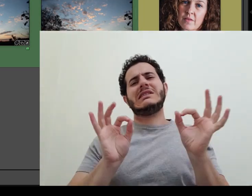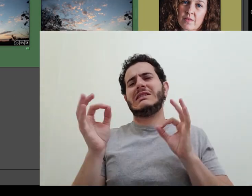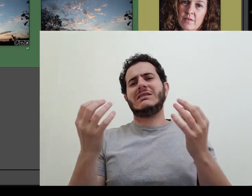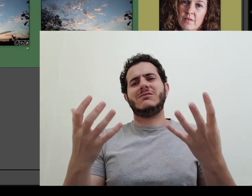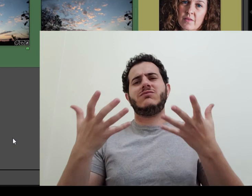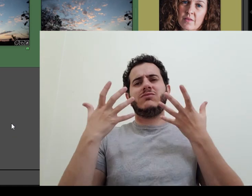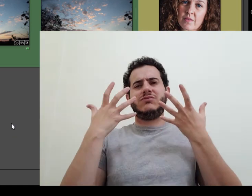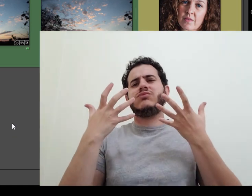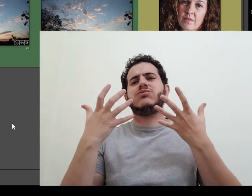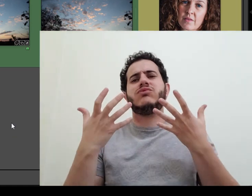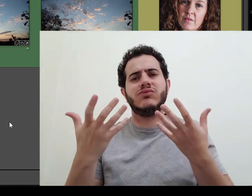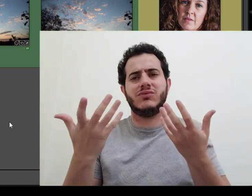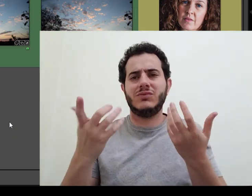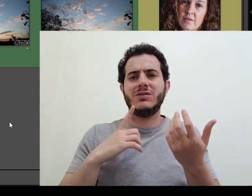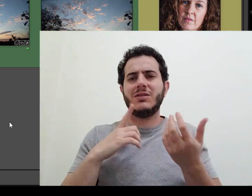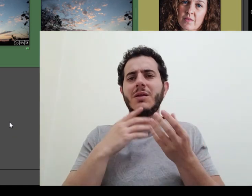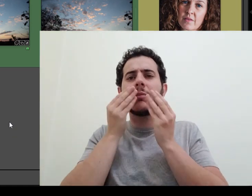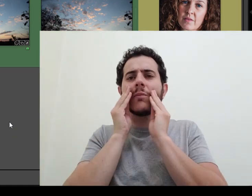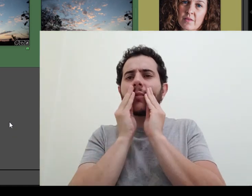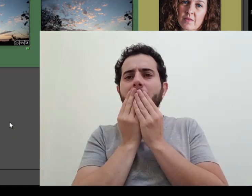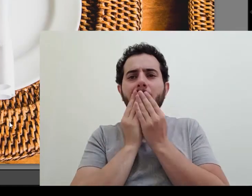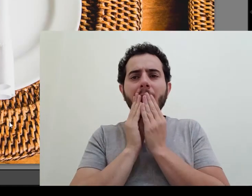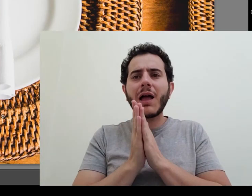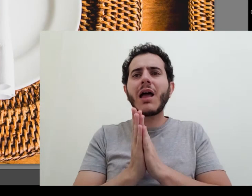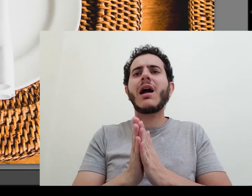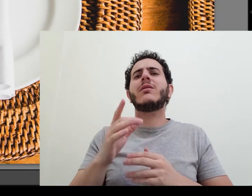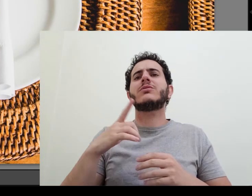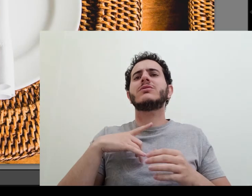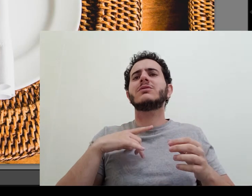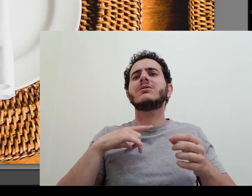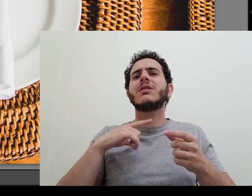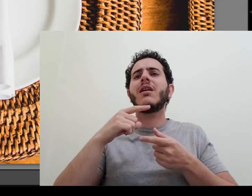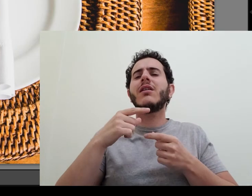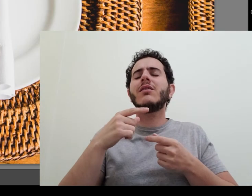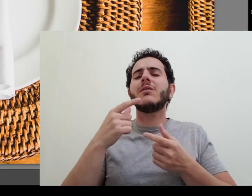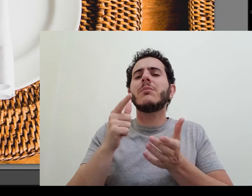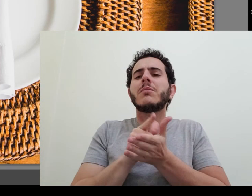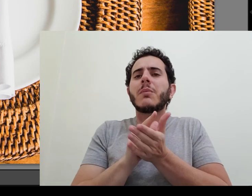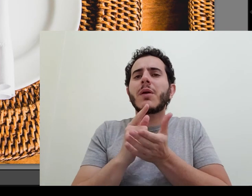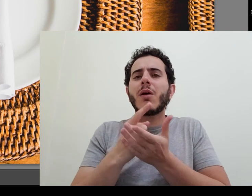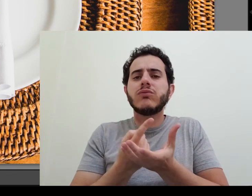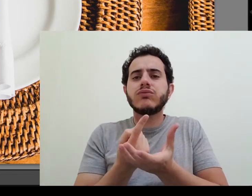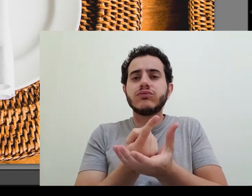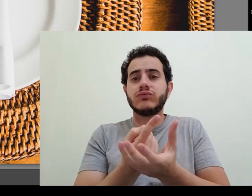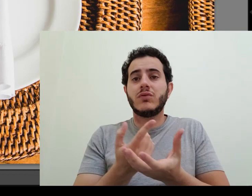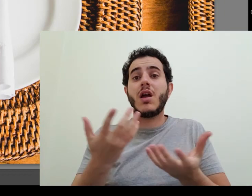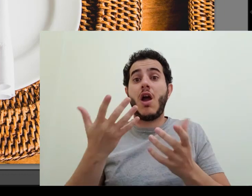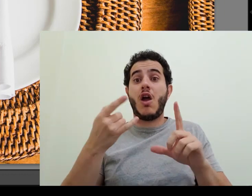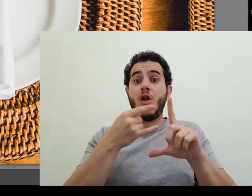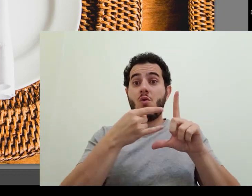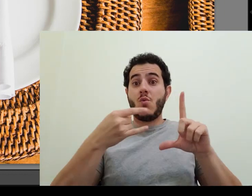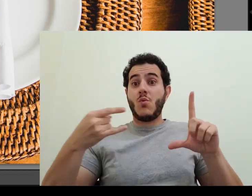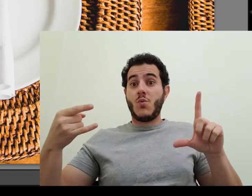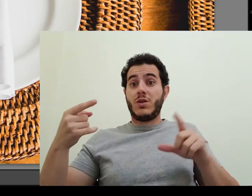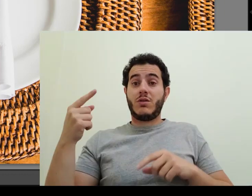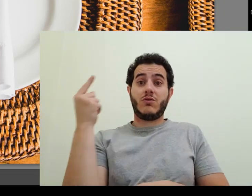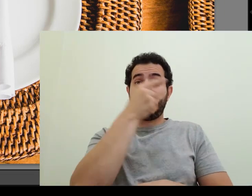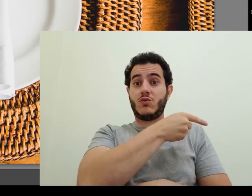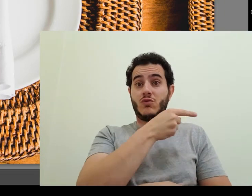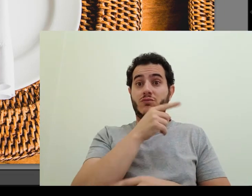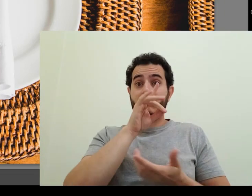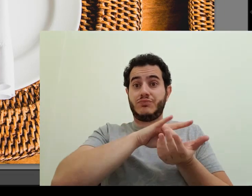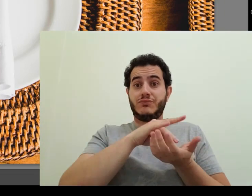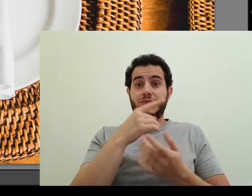Uma foto radical que eu tenho é essa daqui, ó. Essa daqui, ó, super bem tratada, né? E sem os copos aqui, sem o guardanapo, e sem